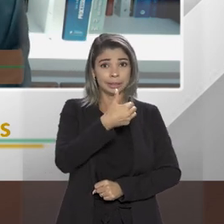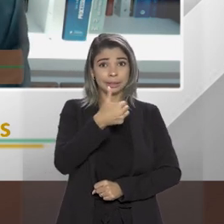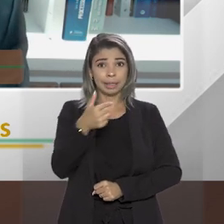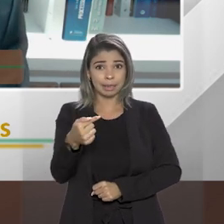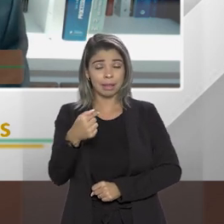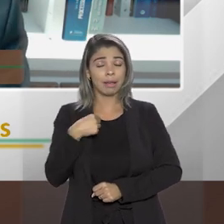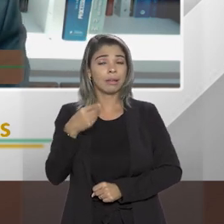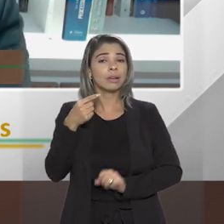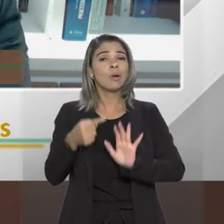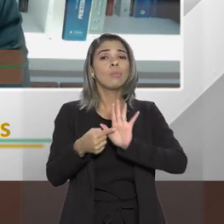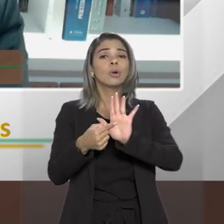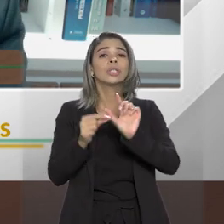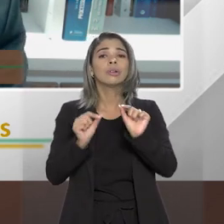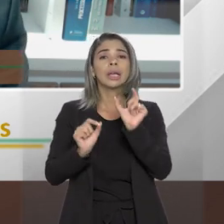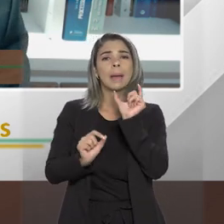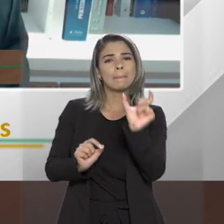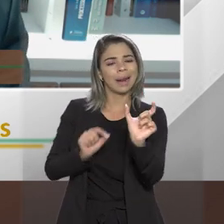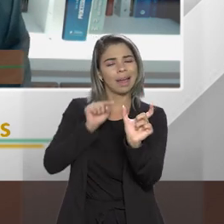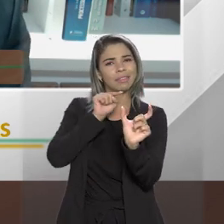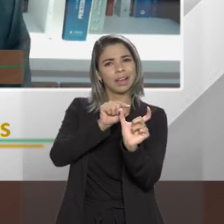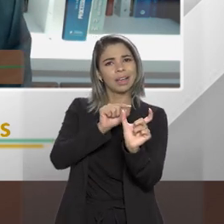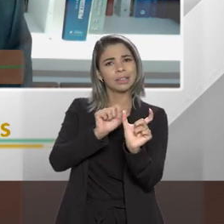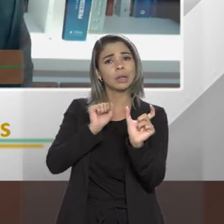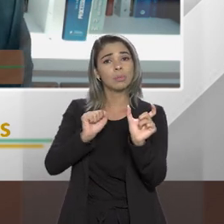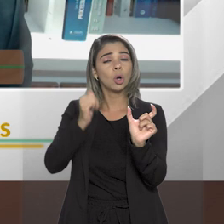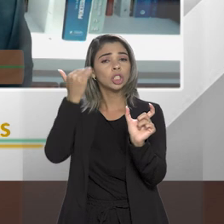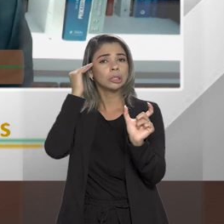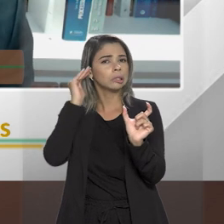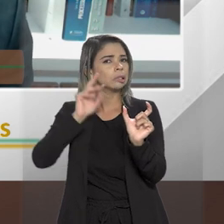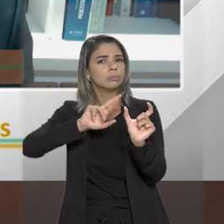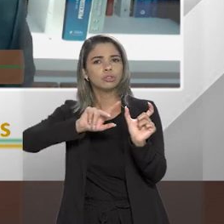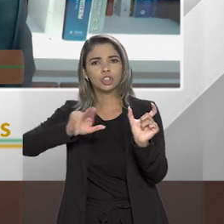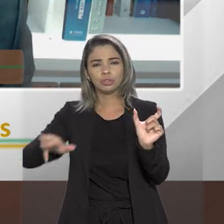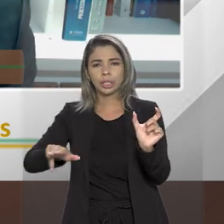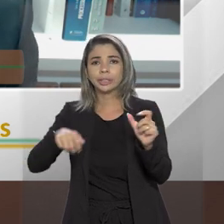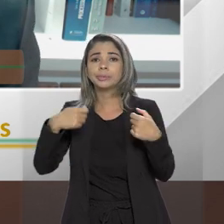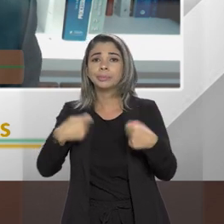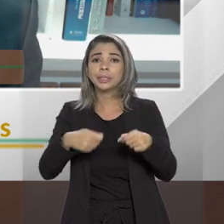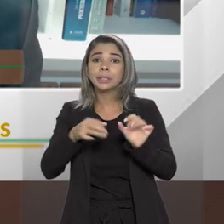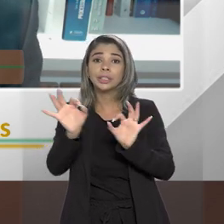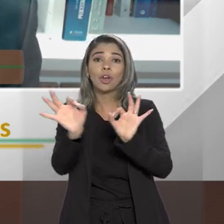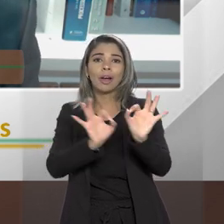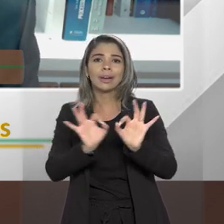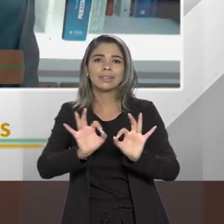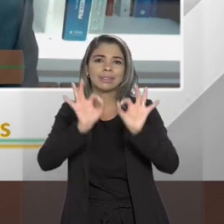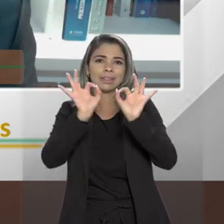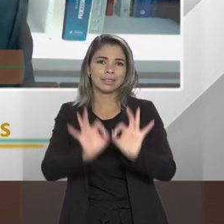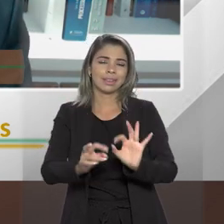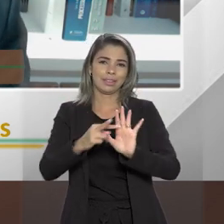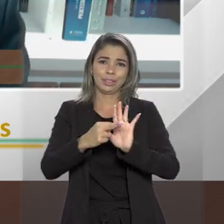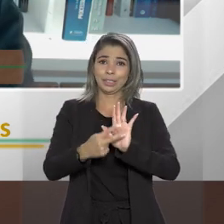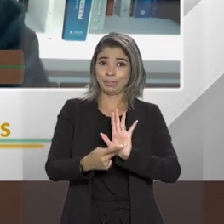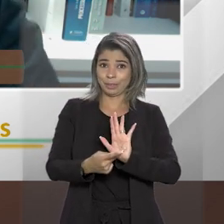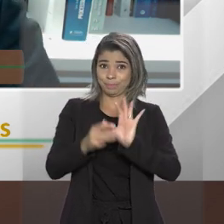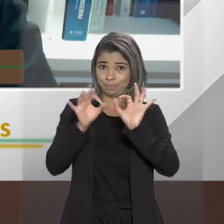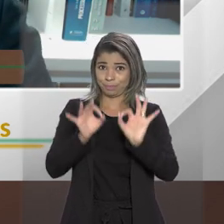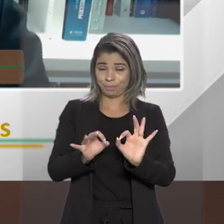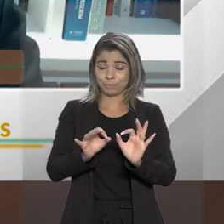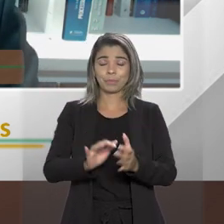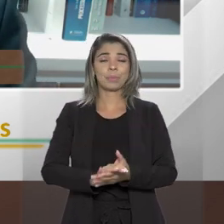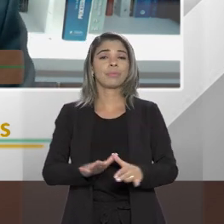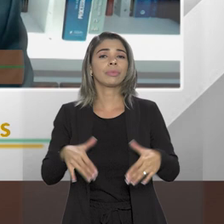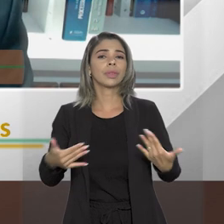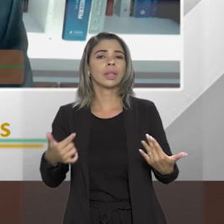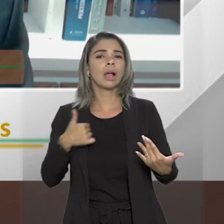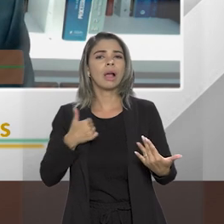mostrar que essa palavra, como ela pode ser entendida de várias maneiras, ela precisava ser organizada, melhor assim, vamos dizer. E aí eu